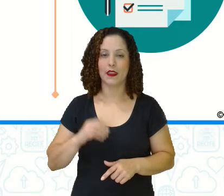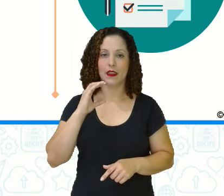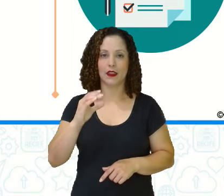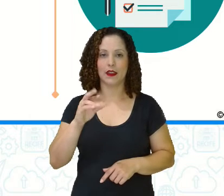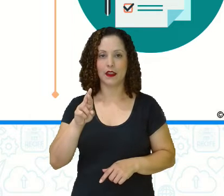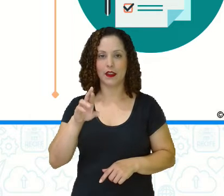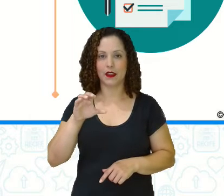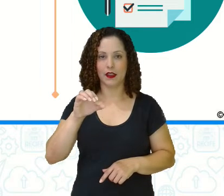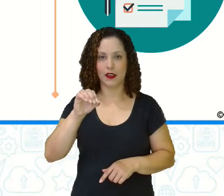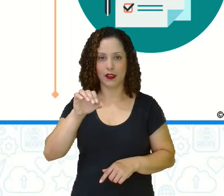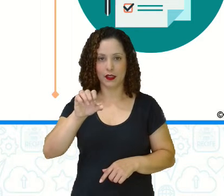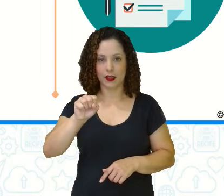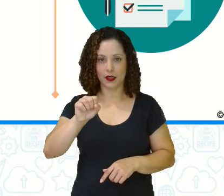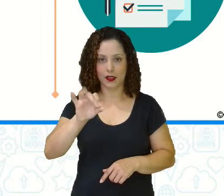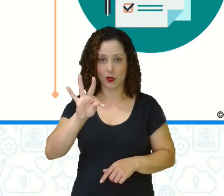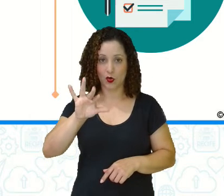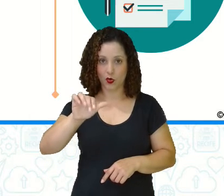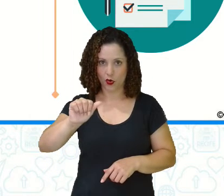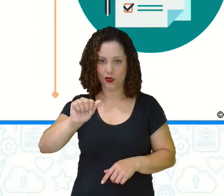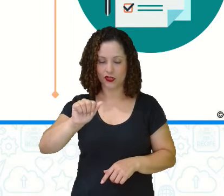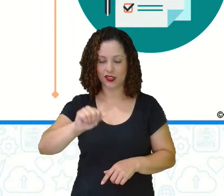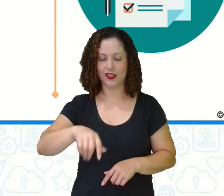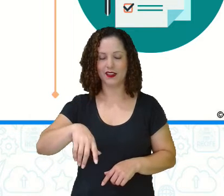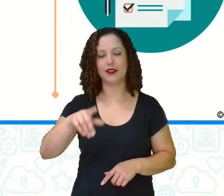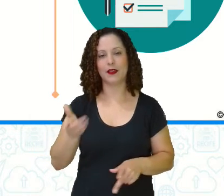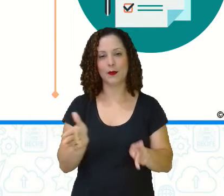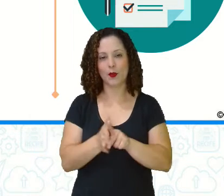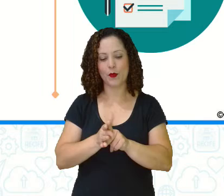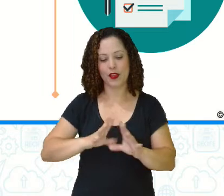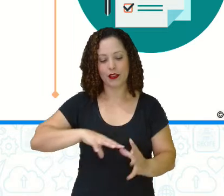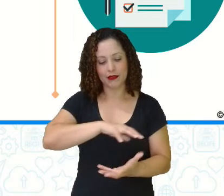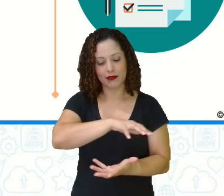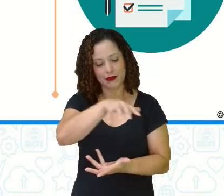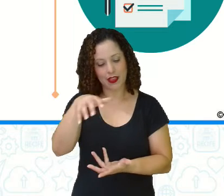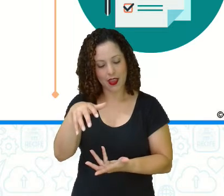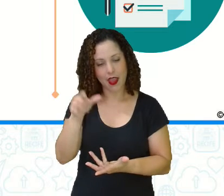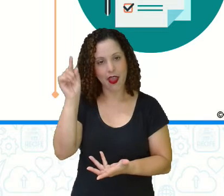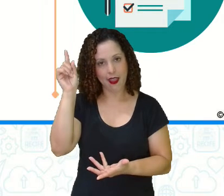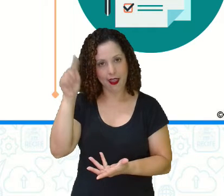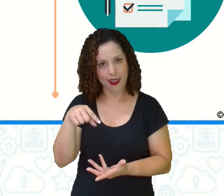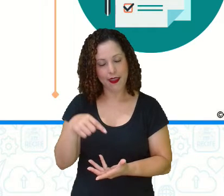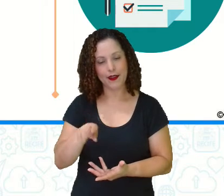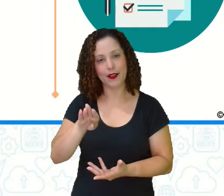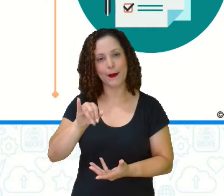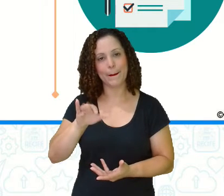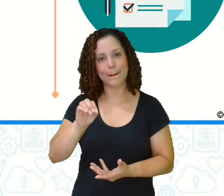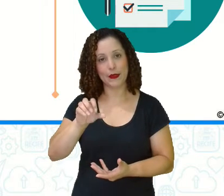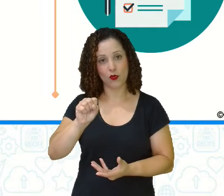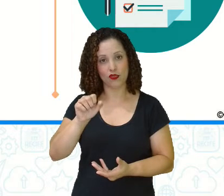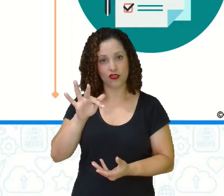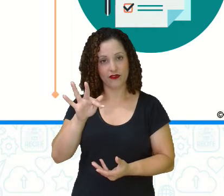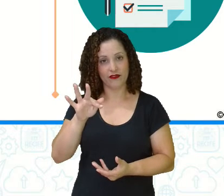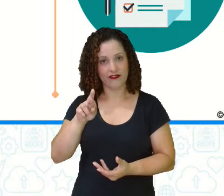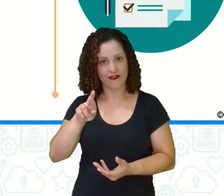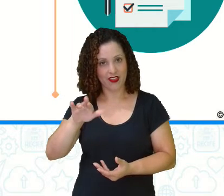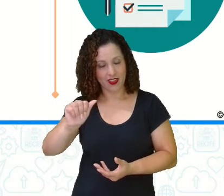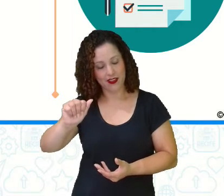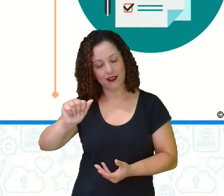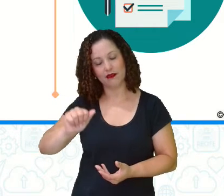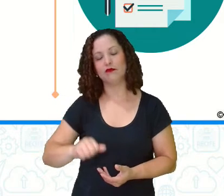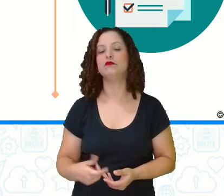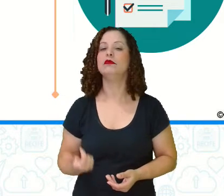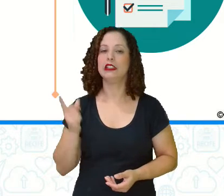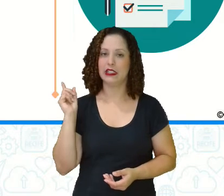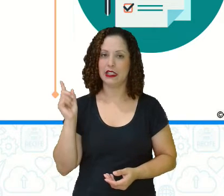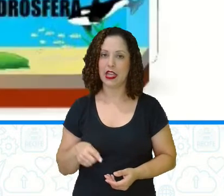ela faz parte da biosfera. Mas a biosfera, a gente vai lembrar aqui, a biosfera é o conjunto. Lembra daquela